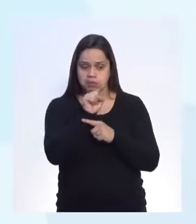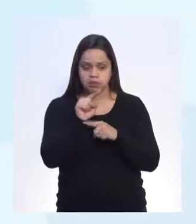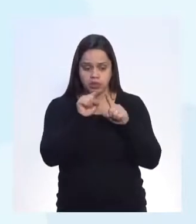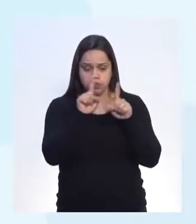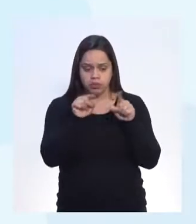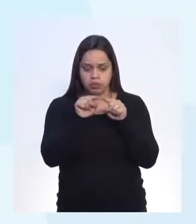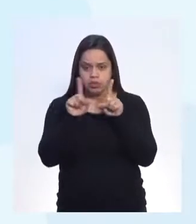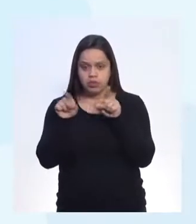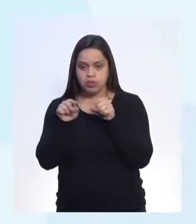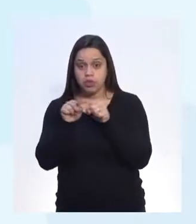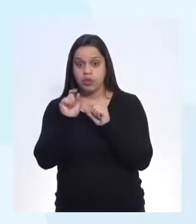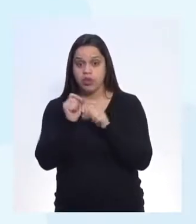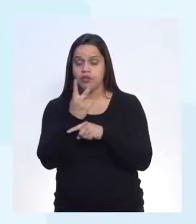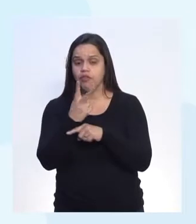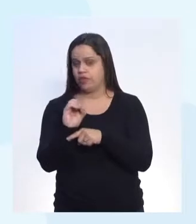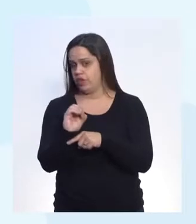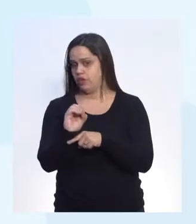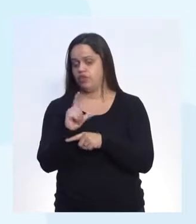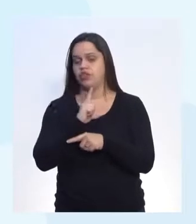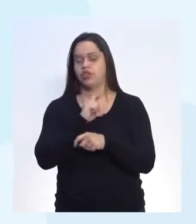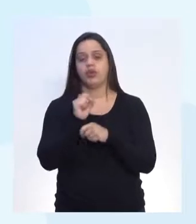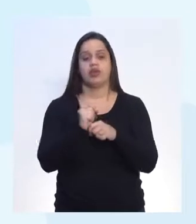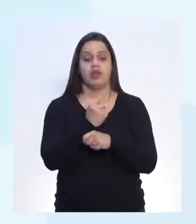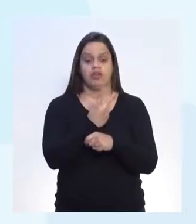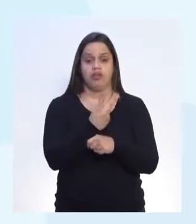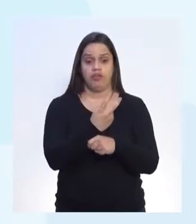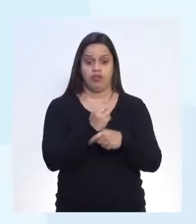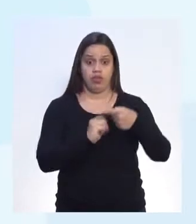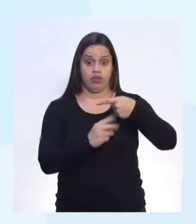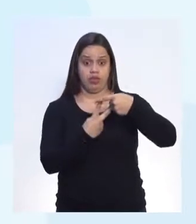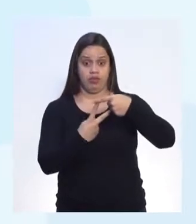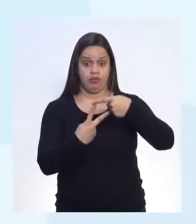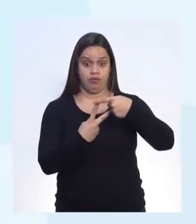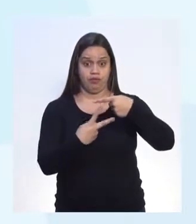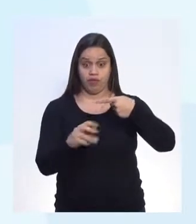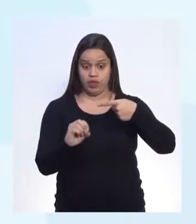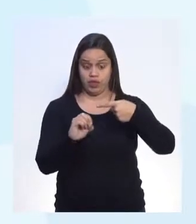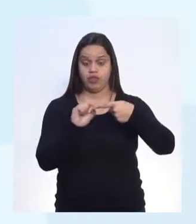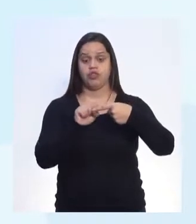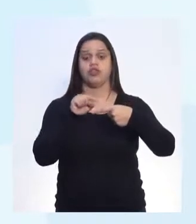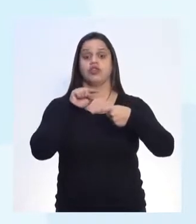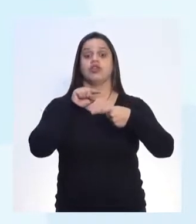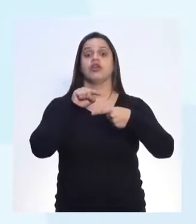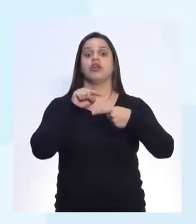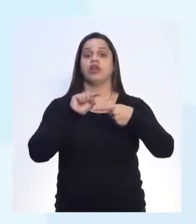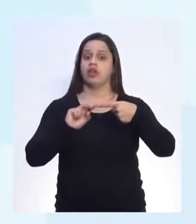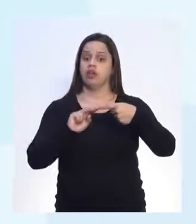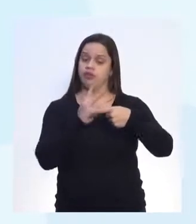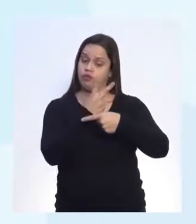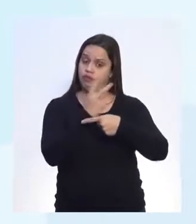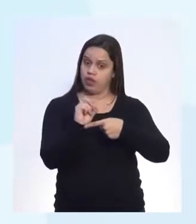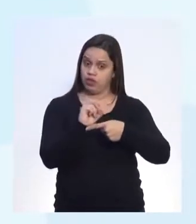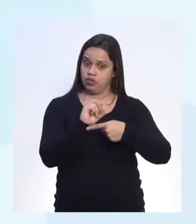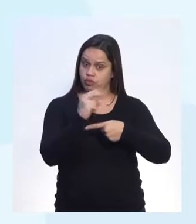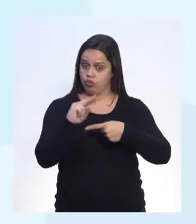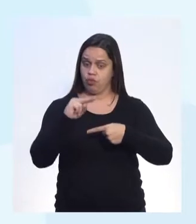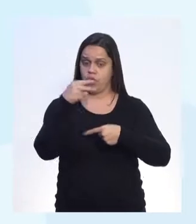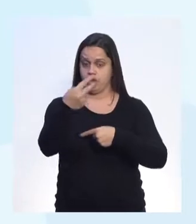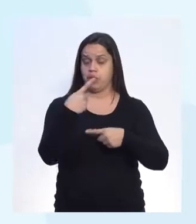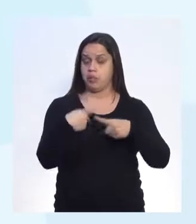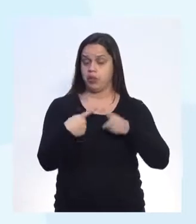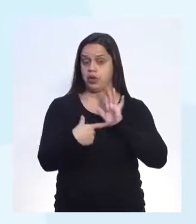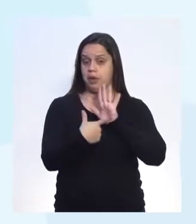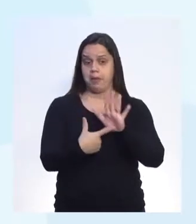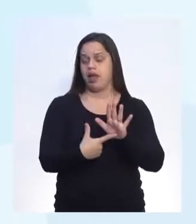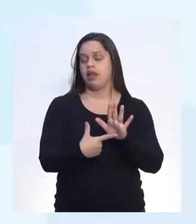ou seja, 20 unidades de área, aí é importante, elevado ao quadrado, porque necessariamente não aparece a medida